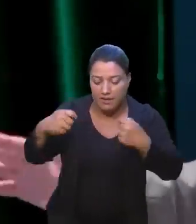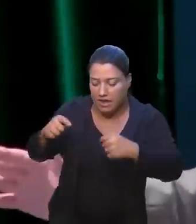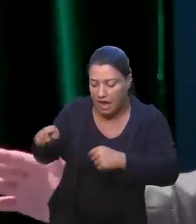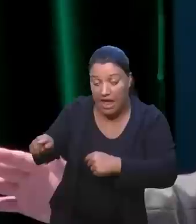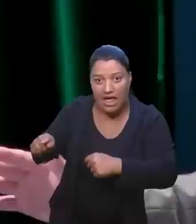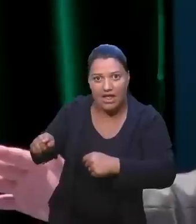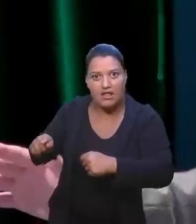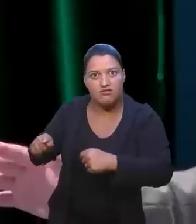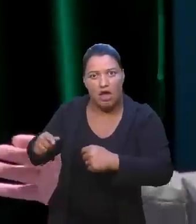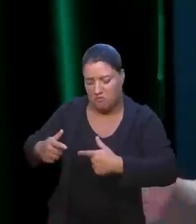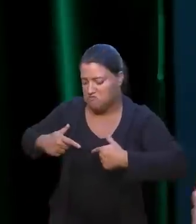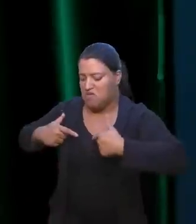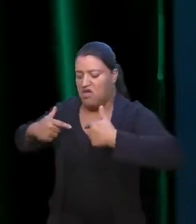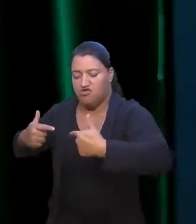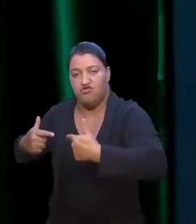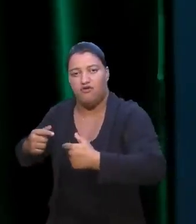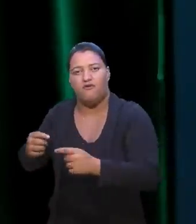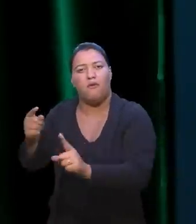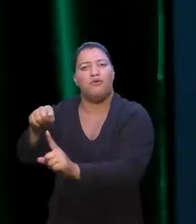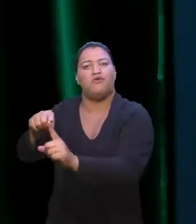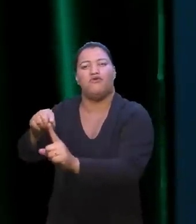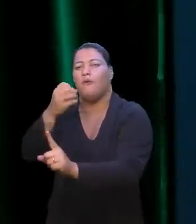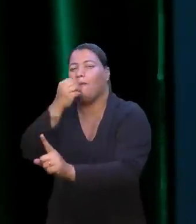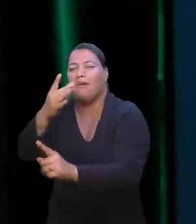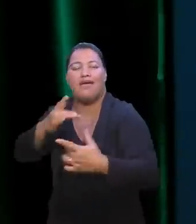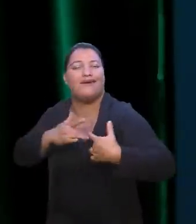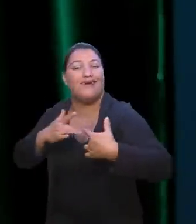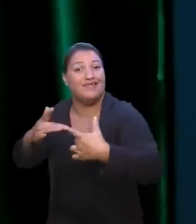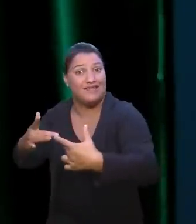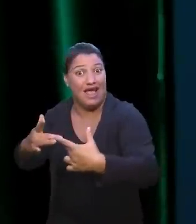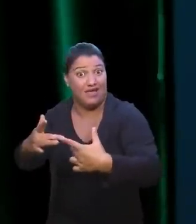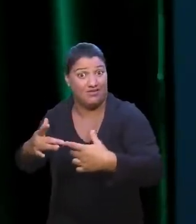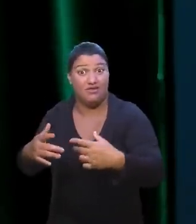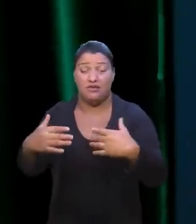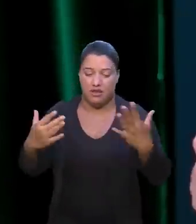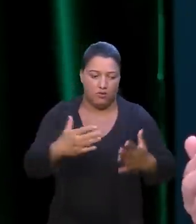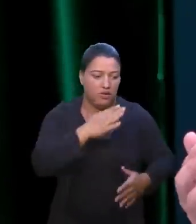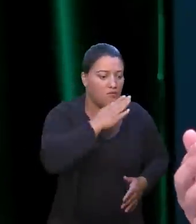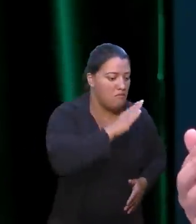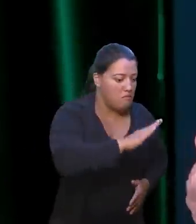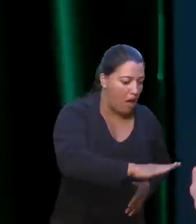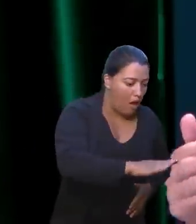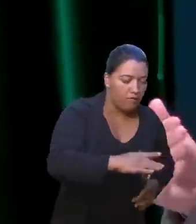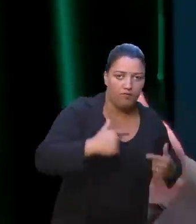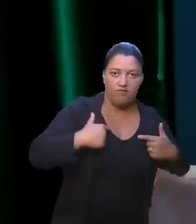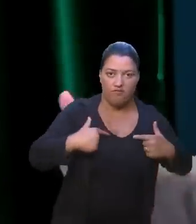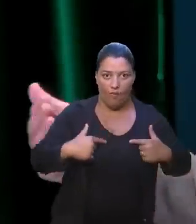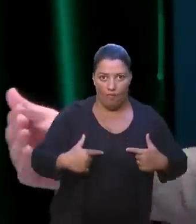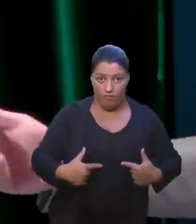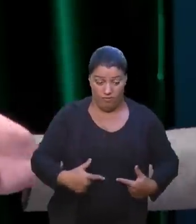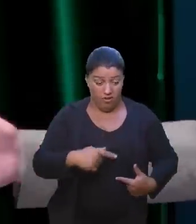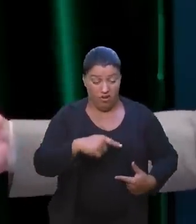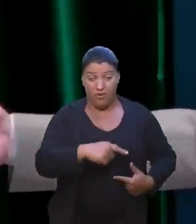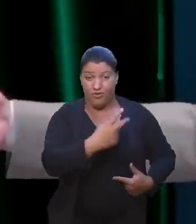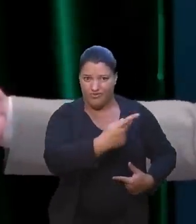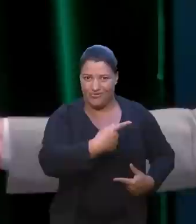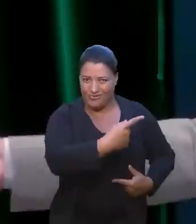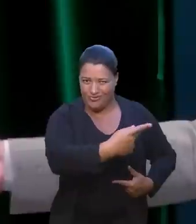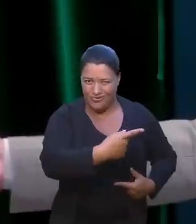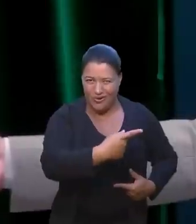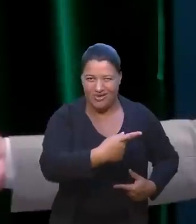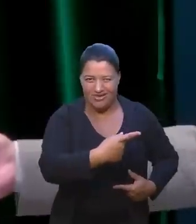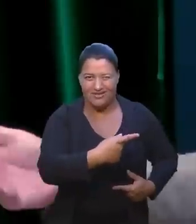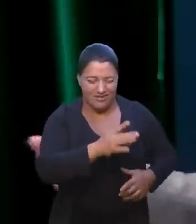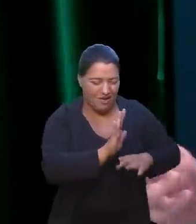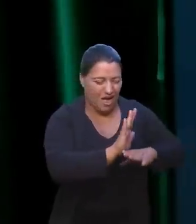qualquer proporção. Tanto os maus, quanto os neutros, porque os neutros também acabam sobrecarregando os